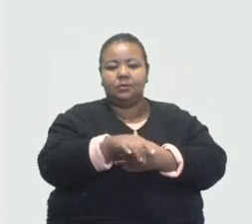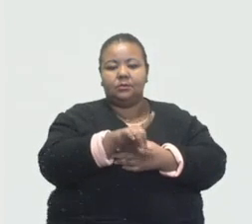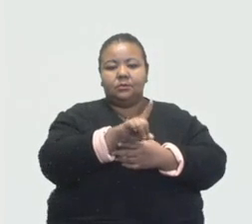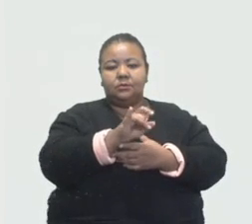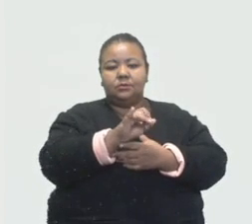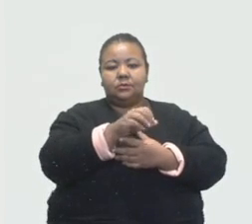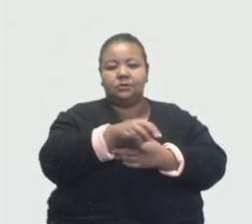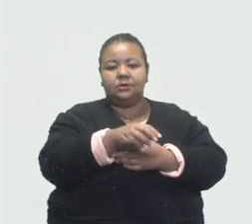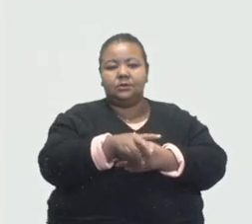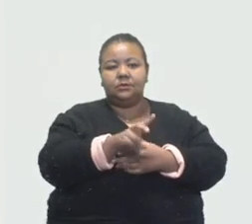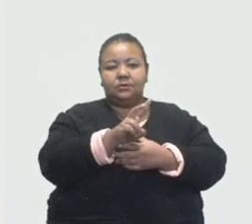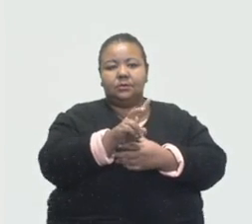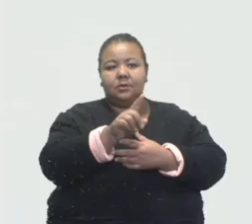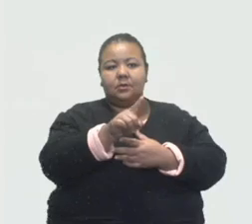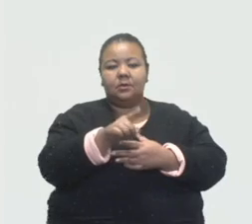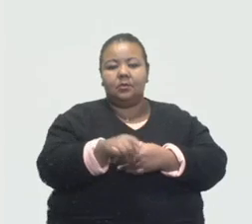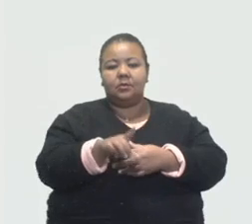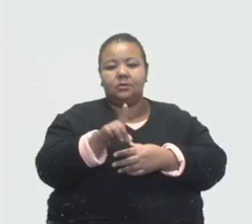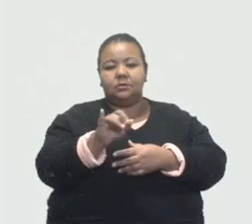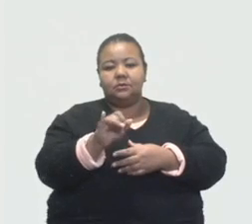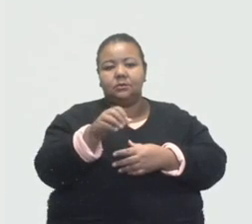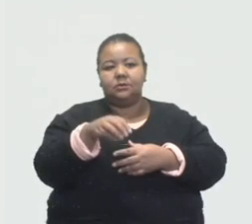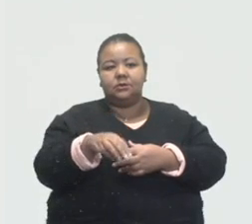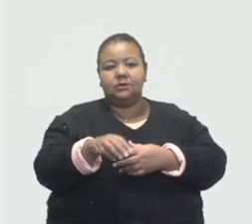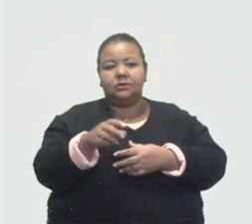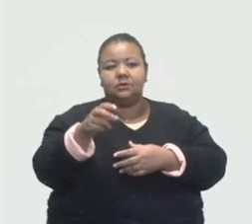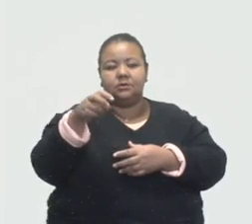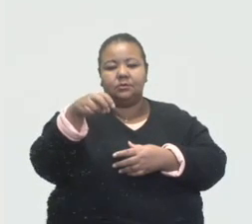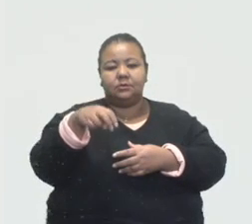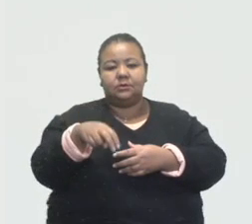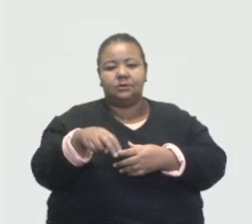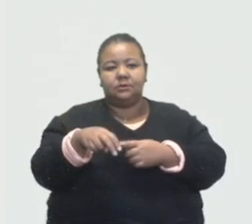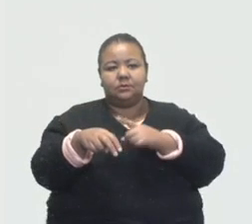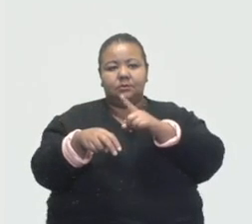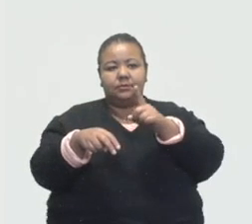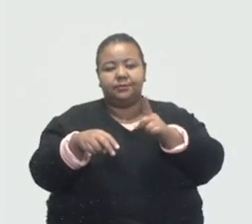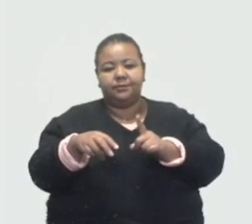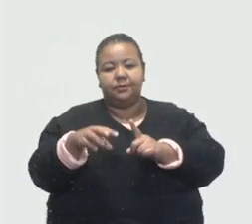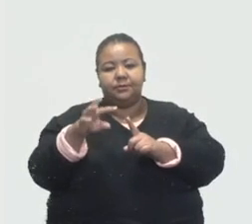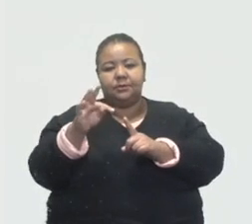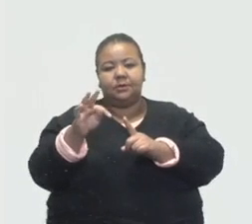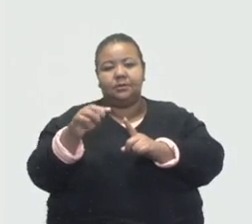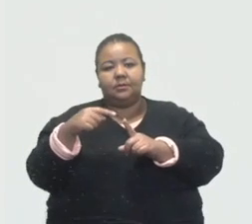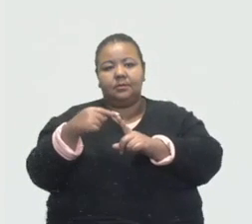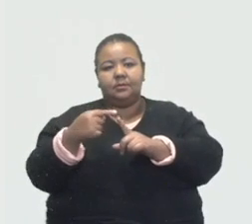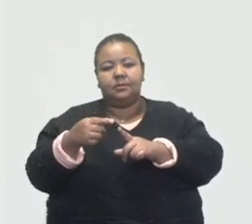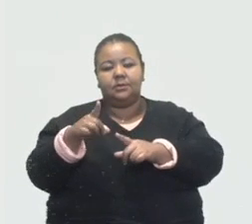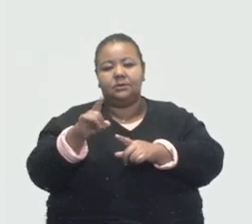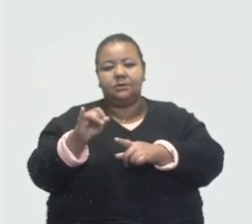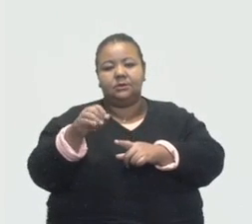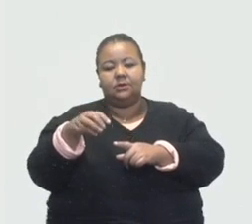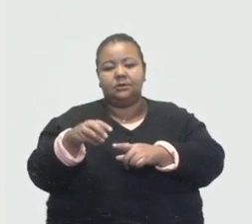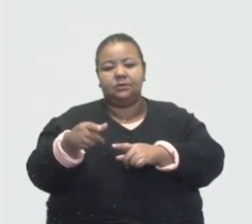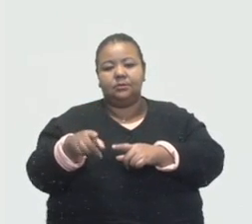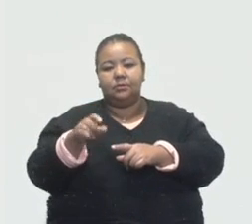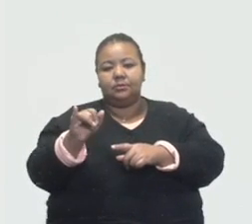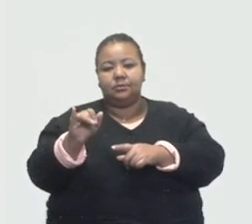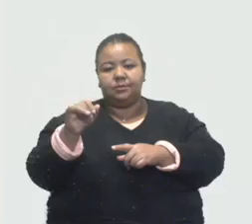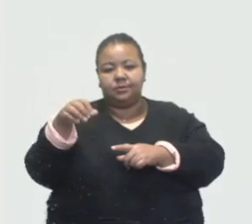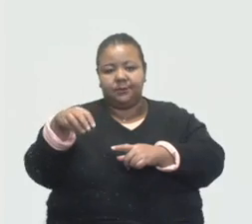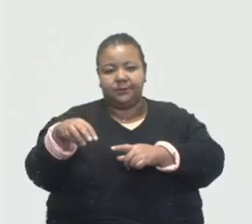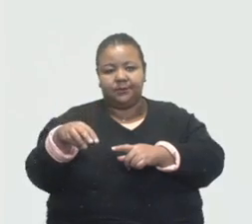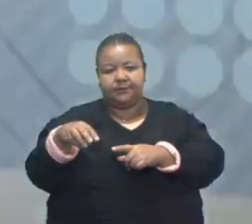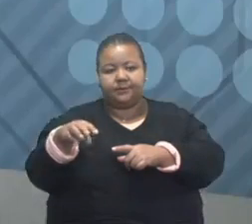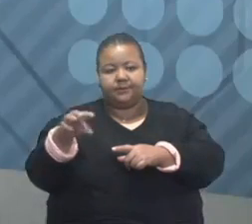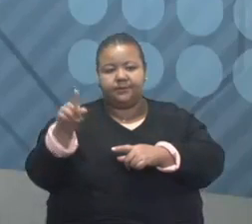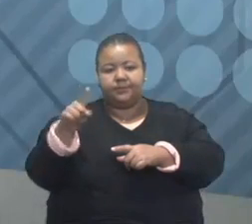do meu espaço vetorial V vai ser igual à dimensão do meu núcleo mais a dimensão da minha imagem. Então,